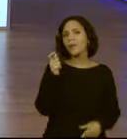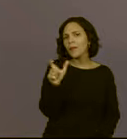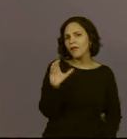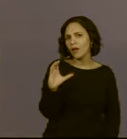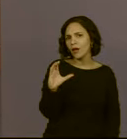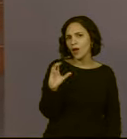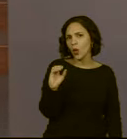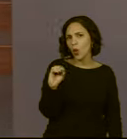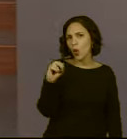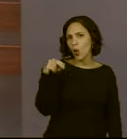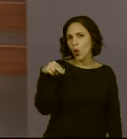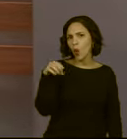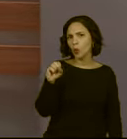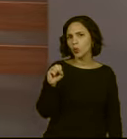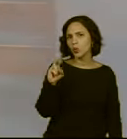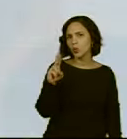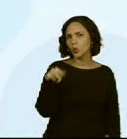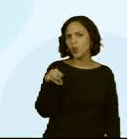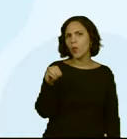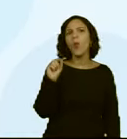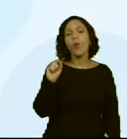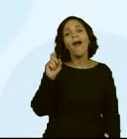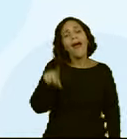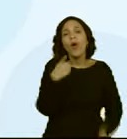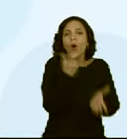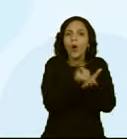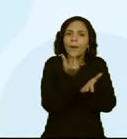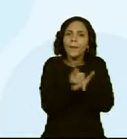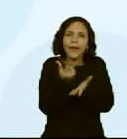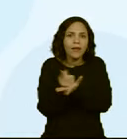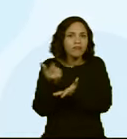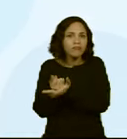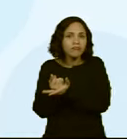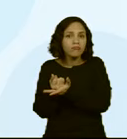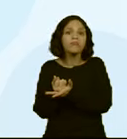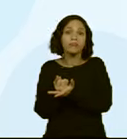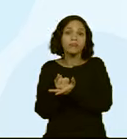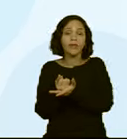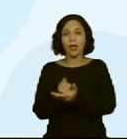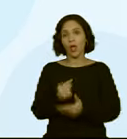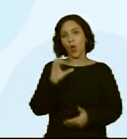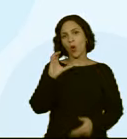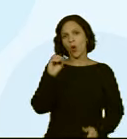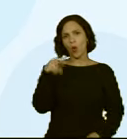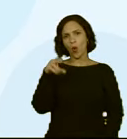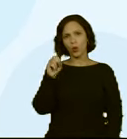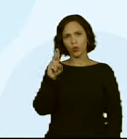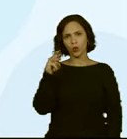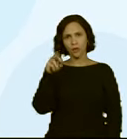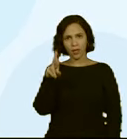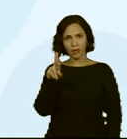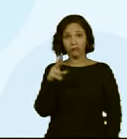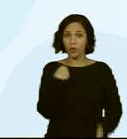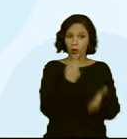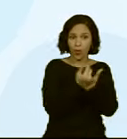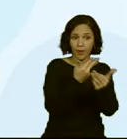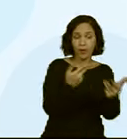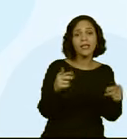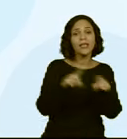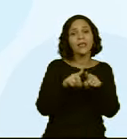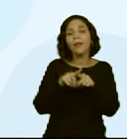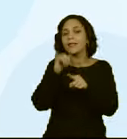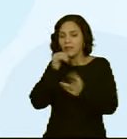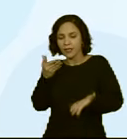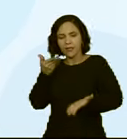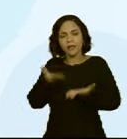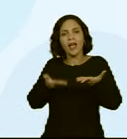consumo é o ato de consumir comprar um produto utilizar o serviço como a gente falou agora com exemplo da água